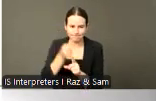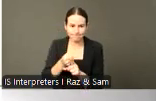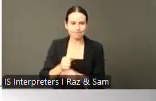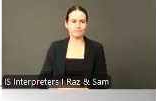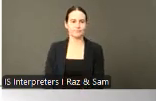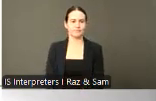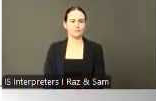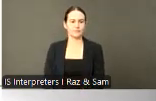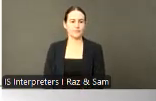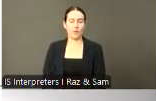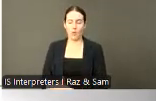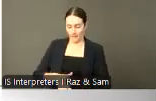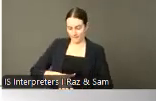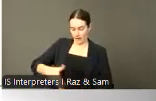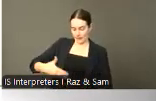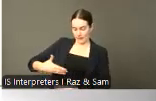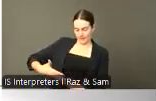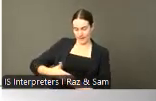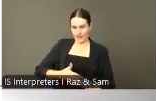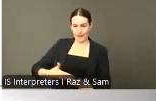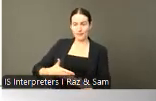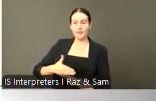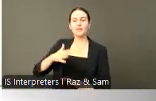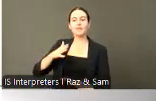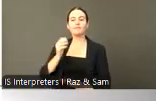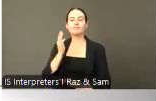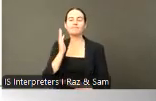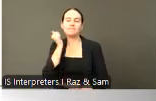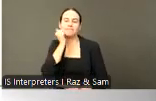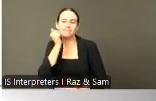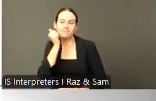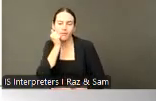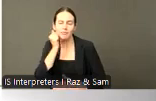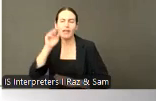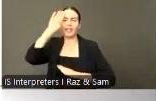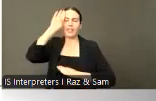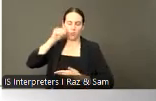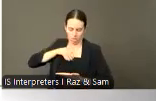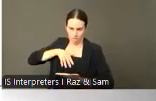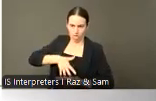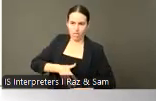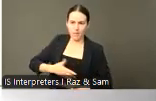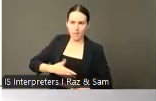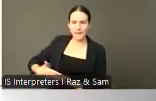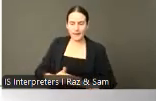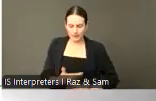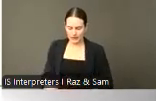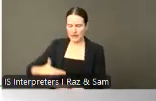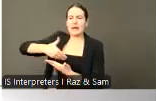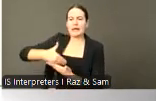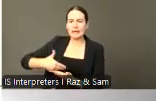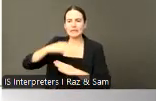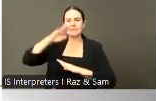infecções, leishmaniose, a cirrose hepática, todos relacionados com